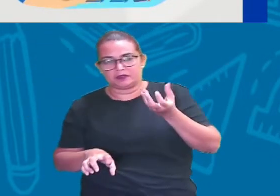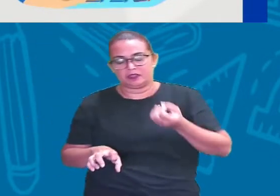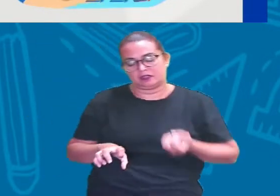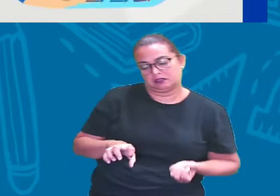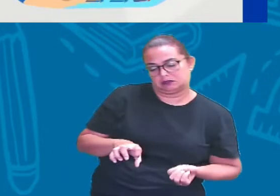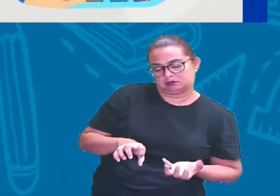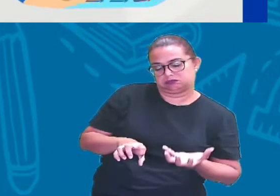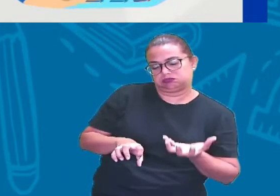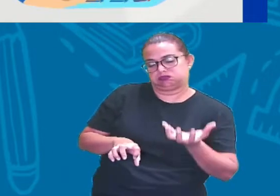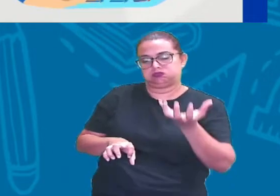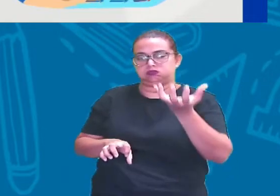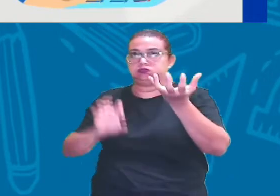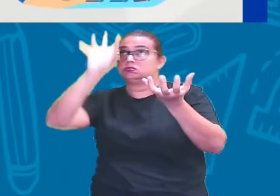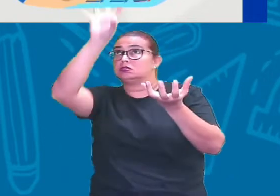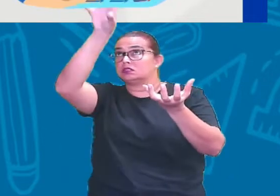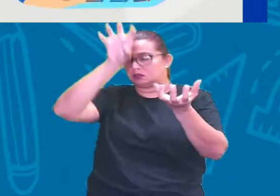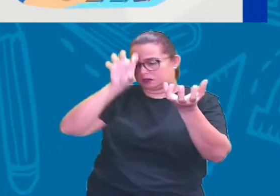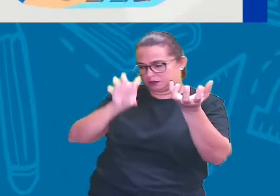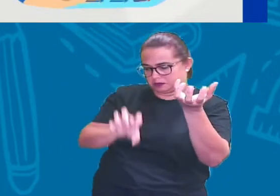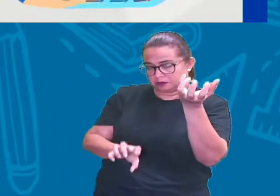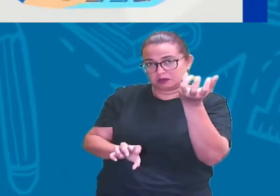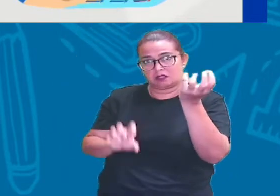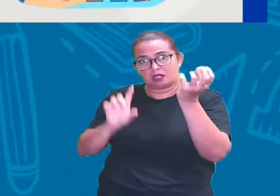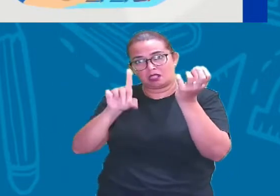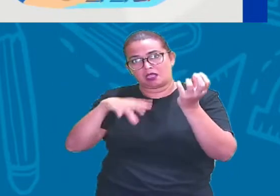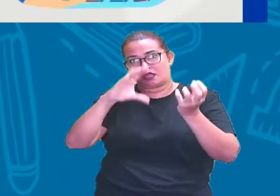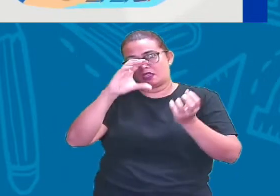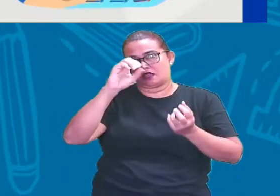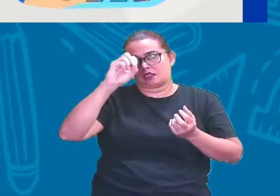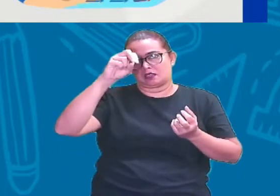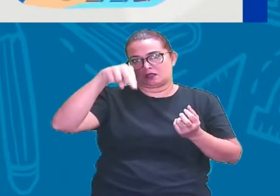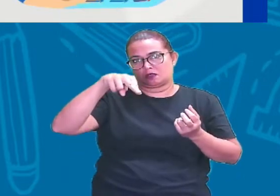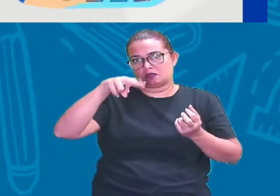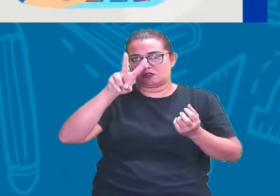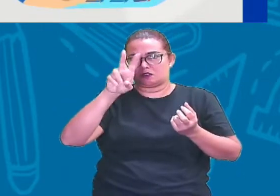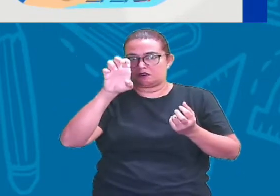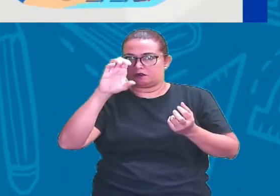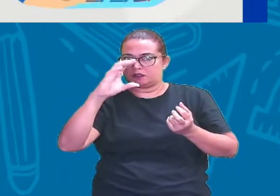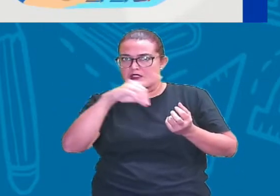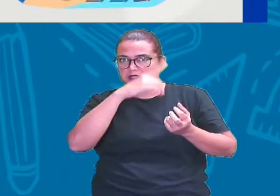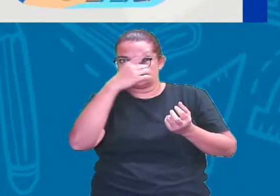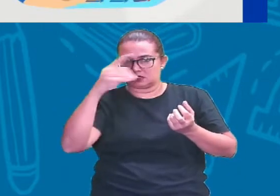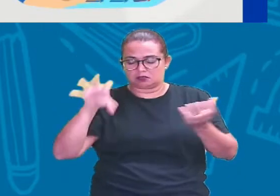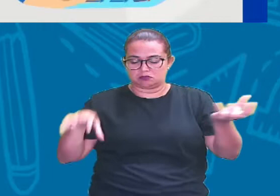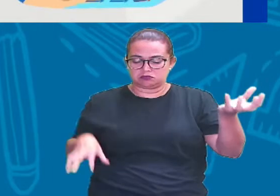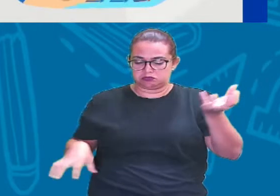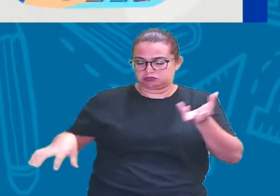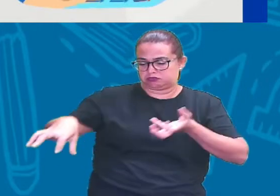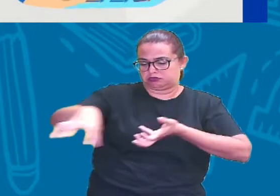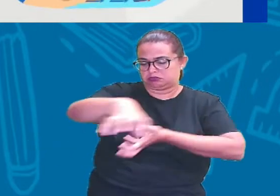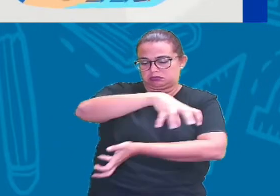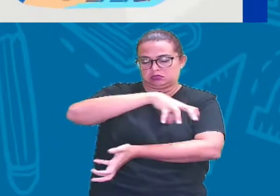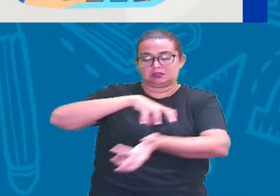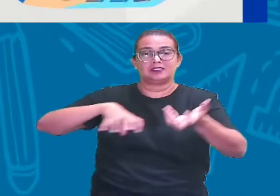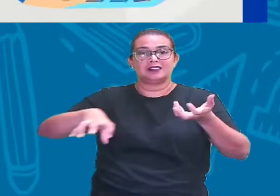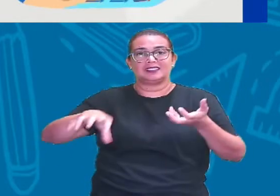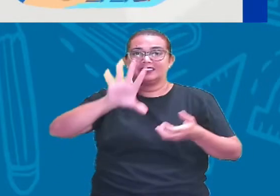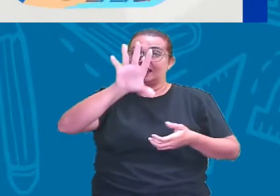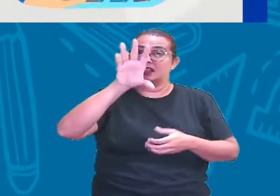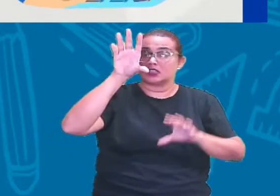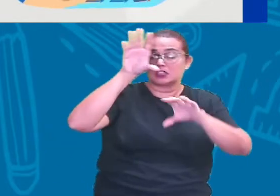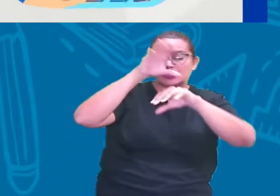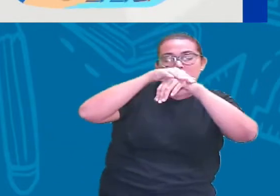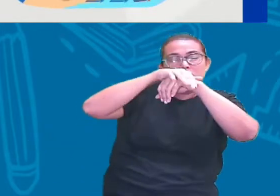essa convecção, vai haver essa mudança, tá bom? E quando é a noite? A